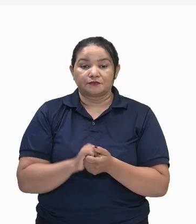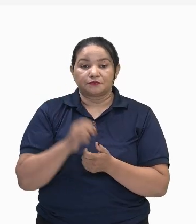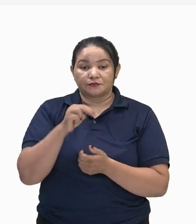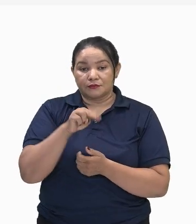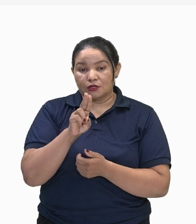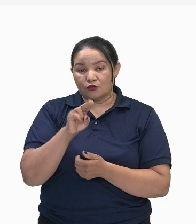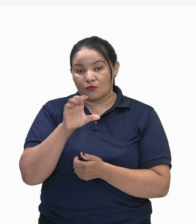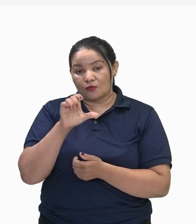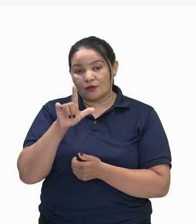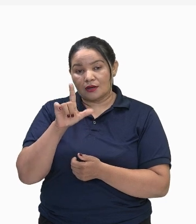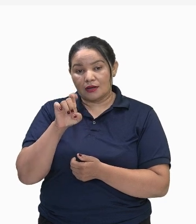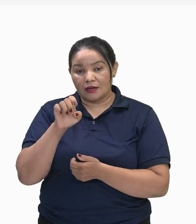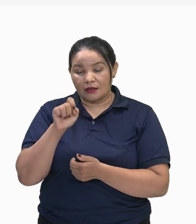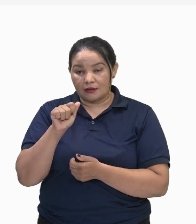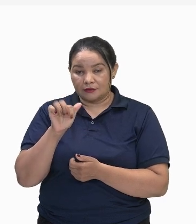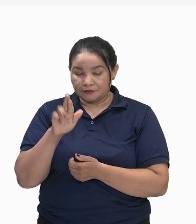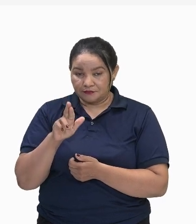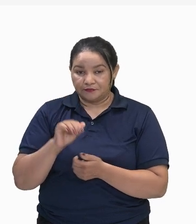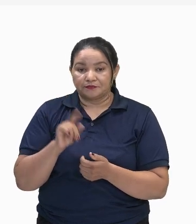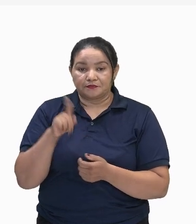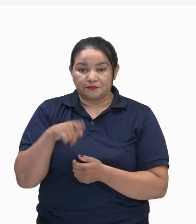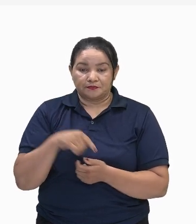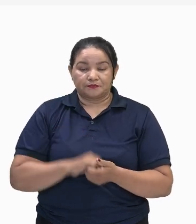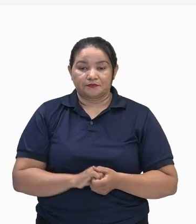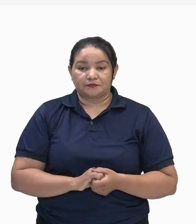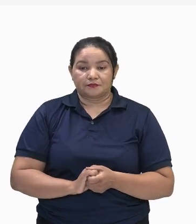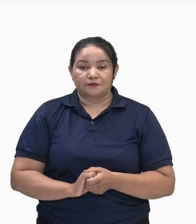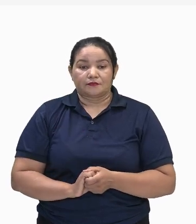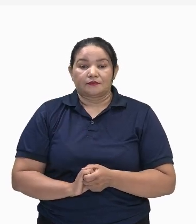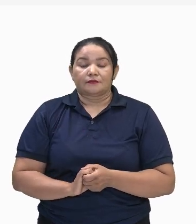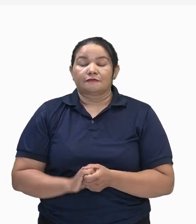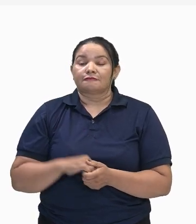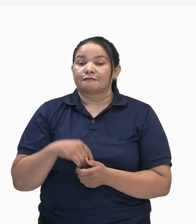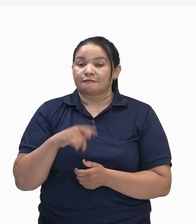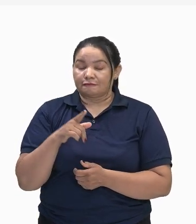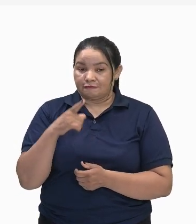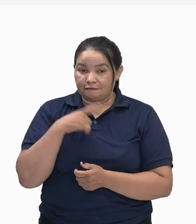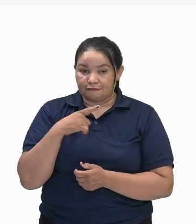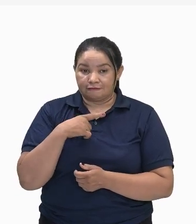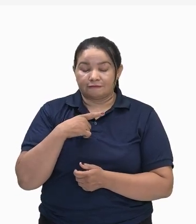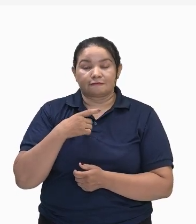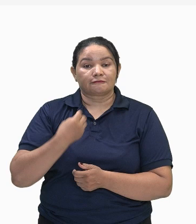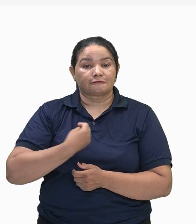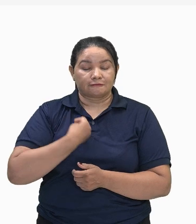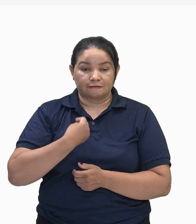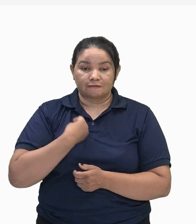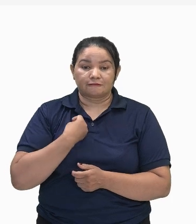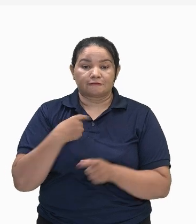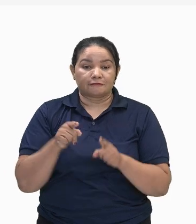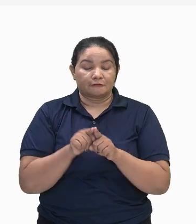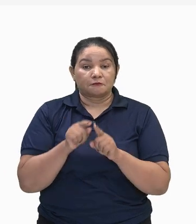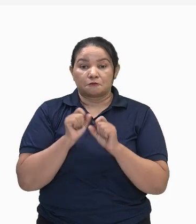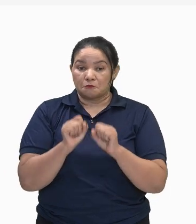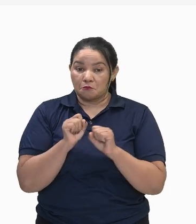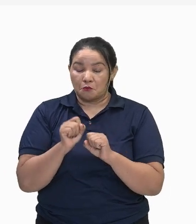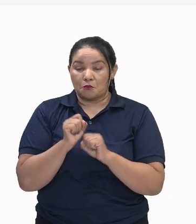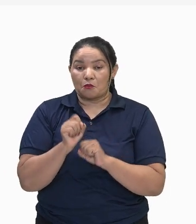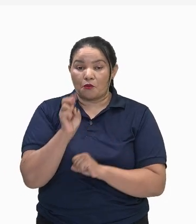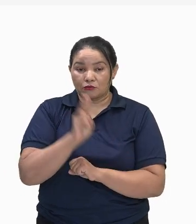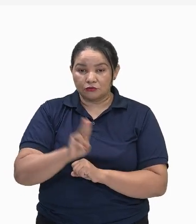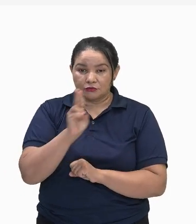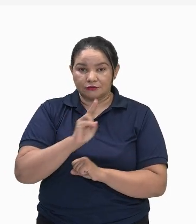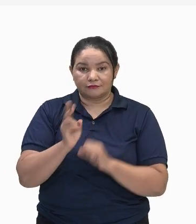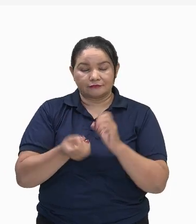as usinas nucleares, né, elas são uma realidade, tá? Também podem ser utilizadas para produzir